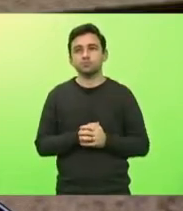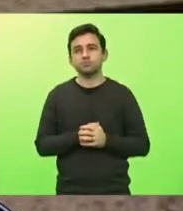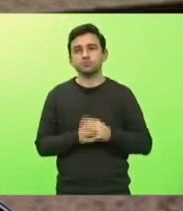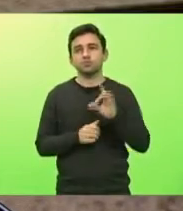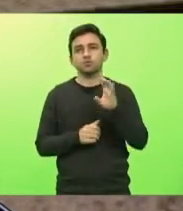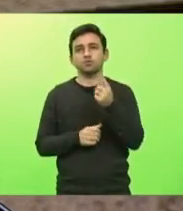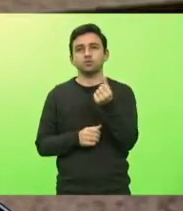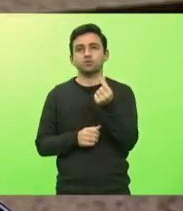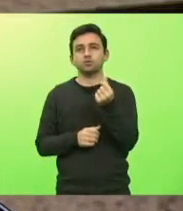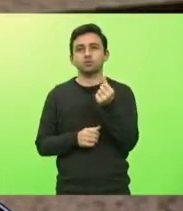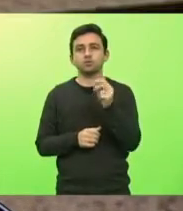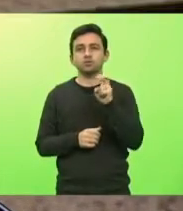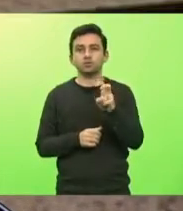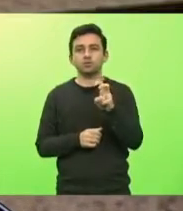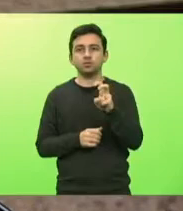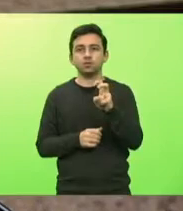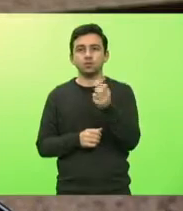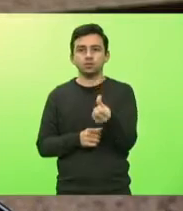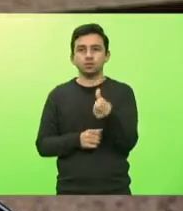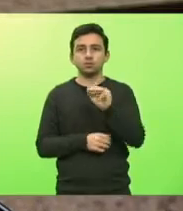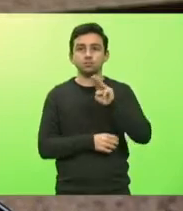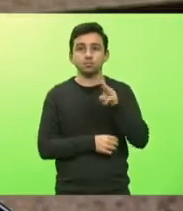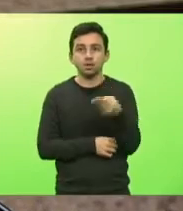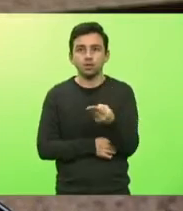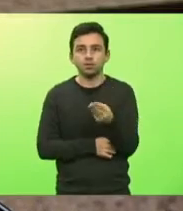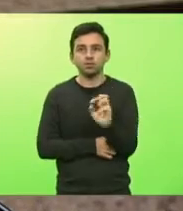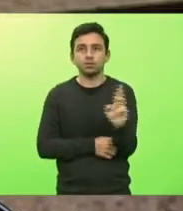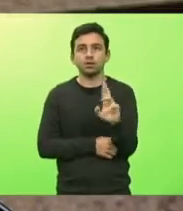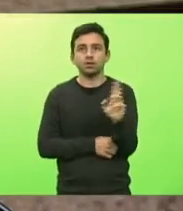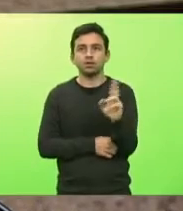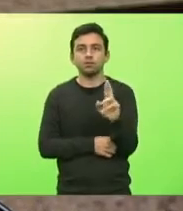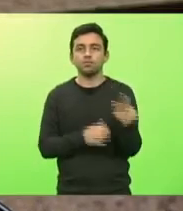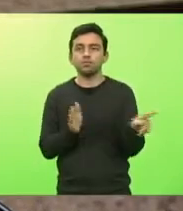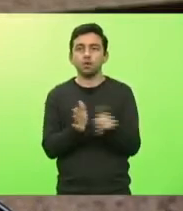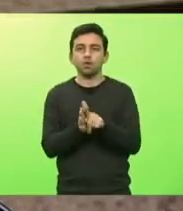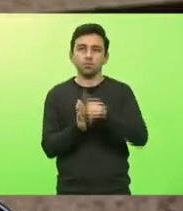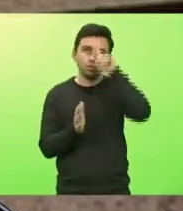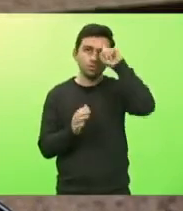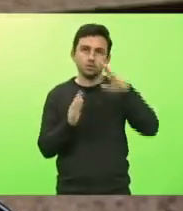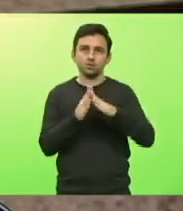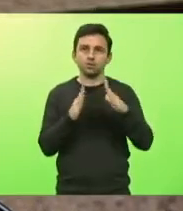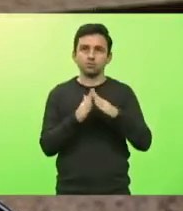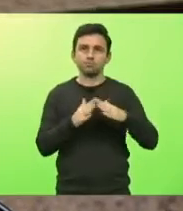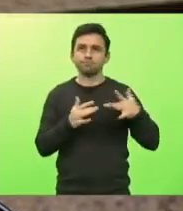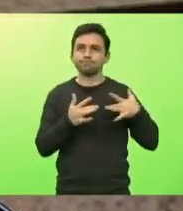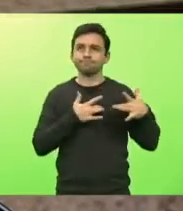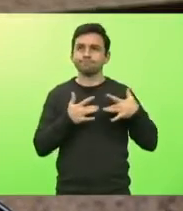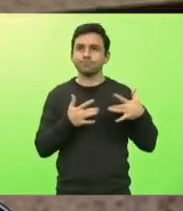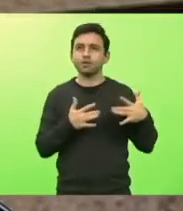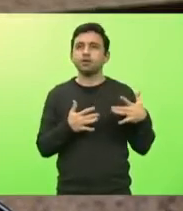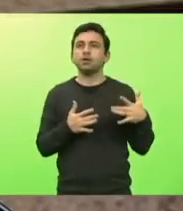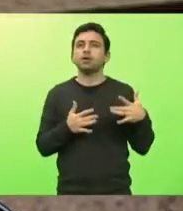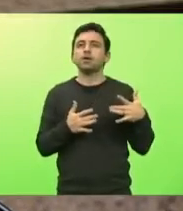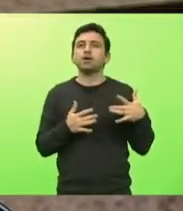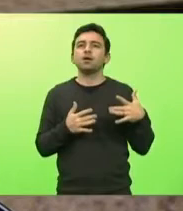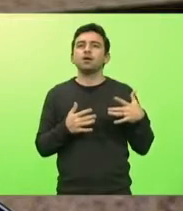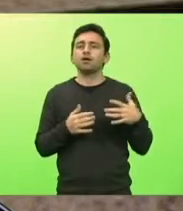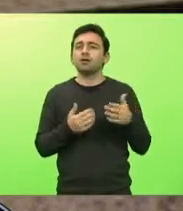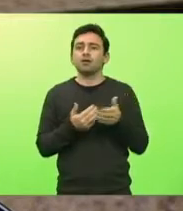recurso de 56 milhões para os hospitais filantrópicos que ainda